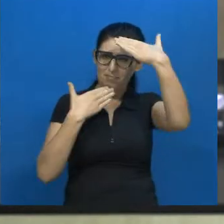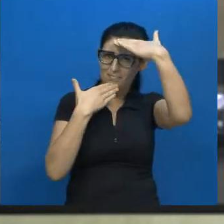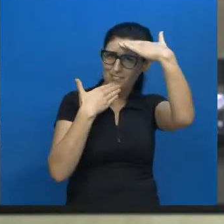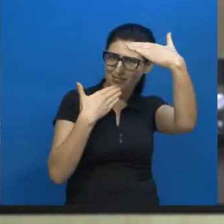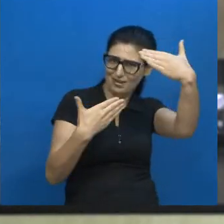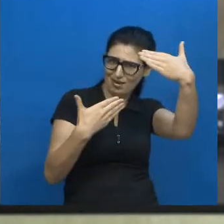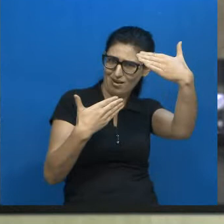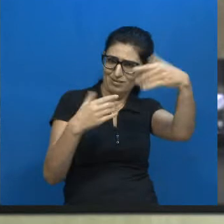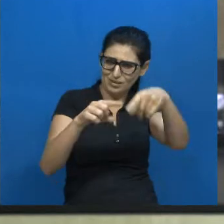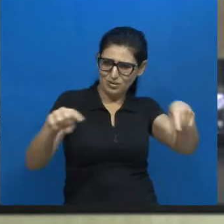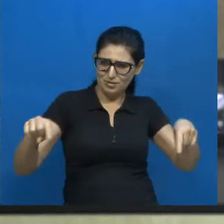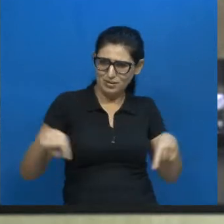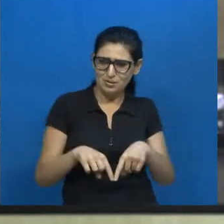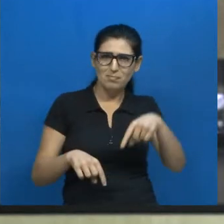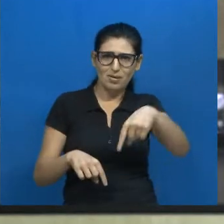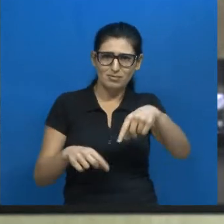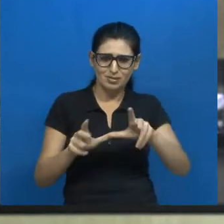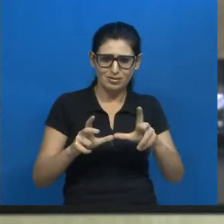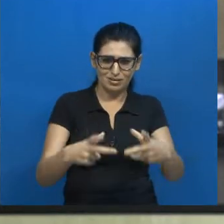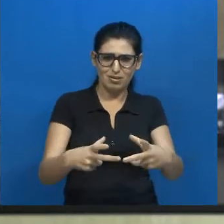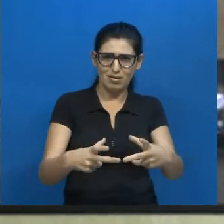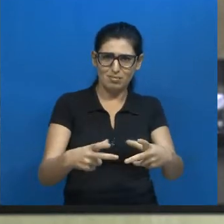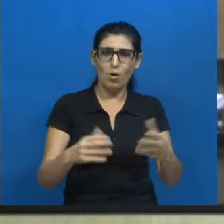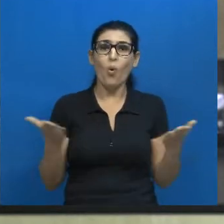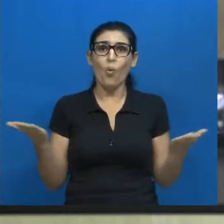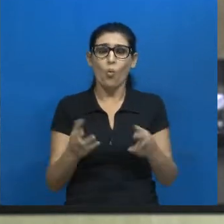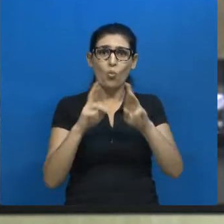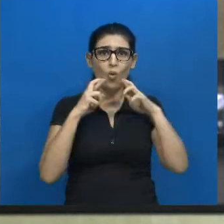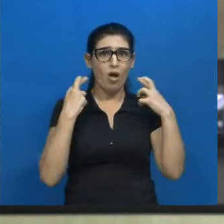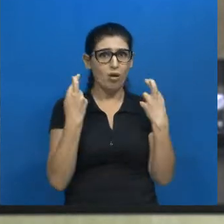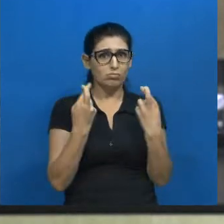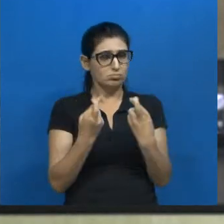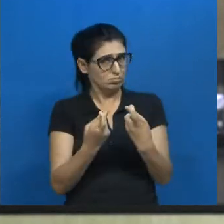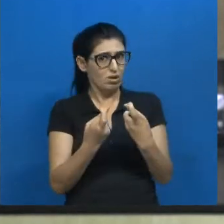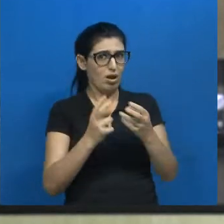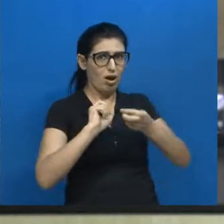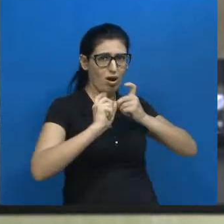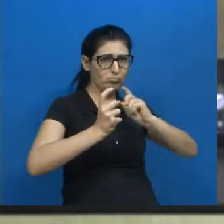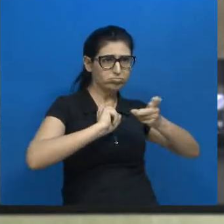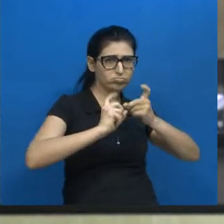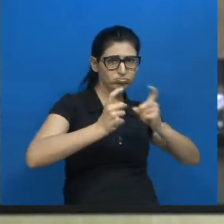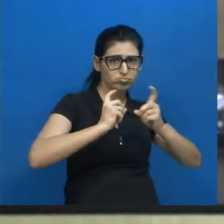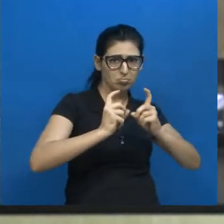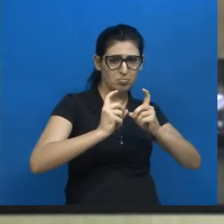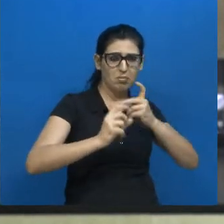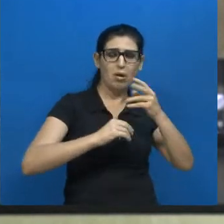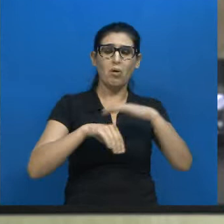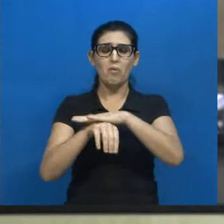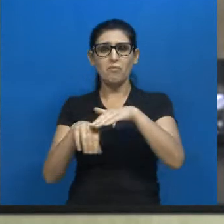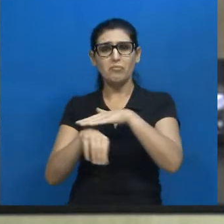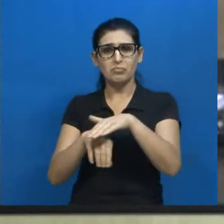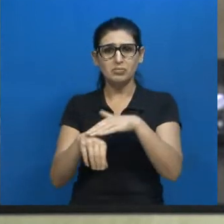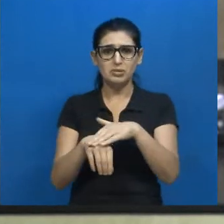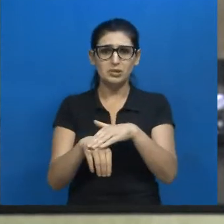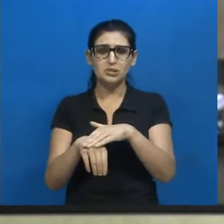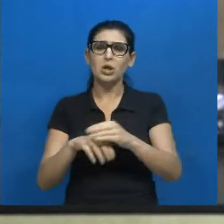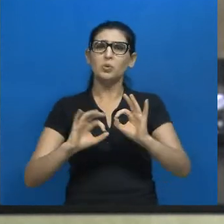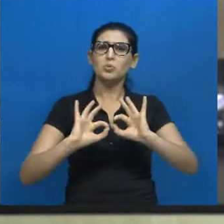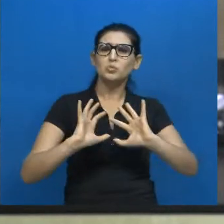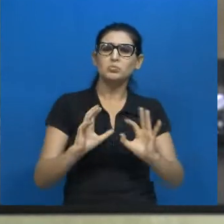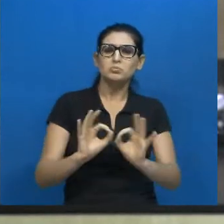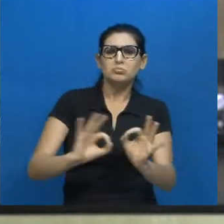gente. Hoje a gente se reúne aqui para discutir um projeto que é da remodelação de